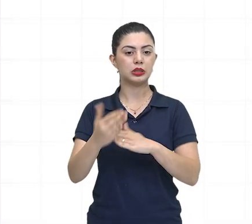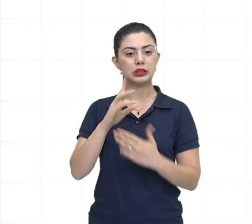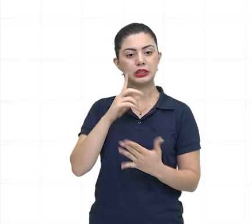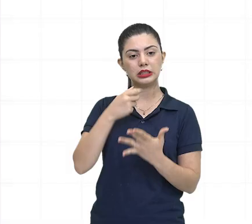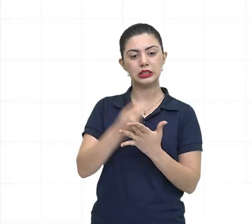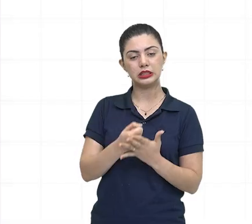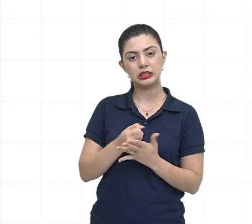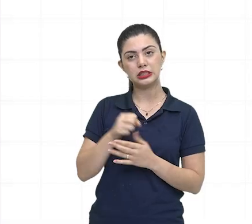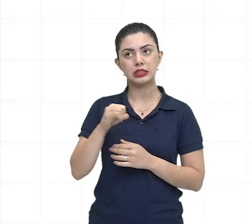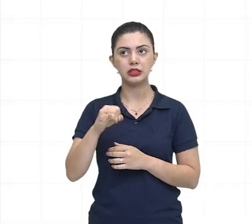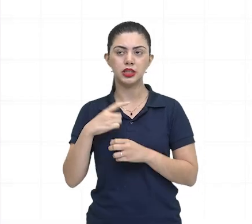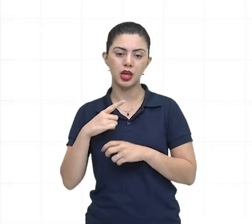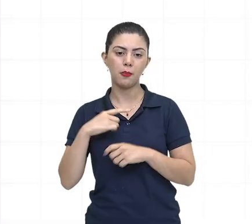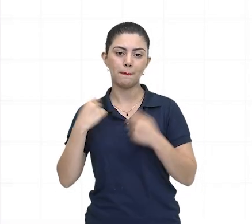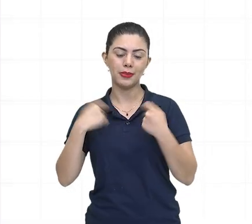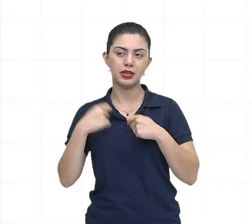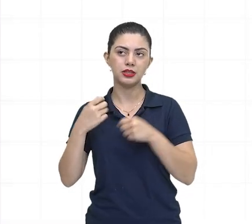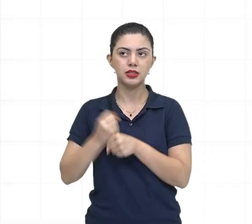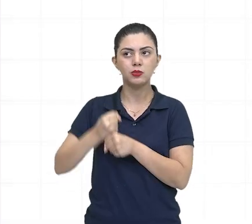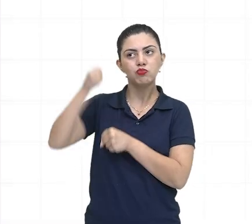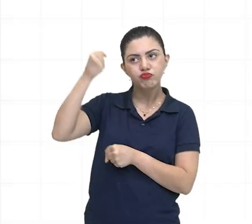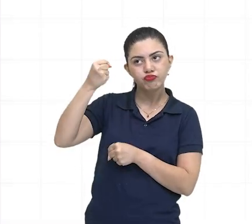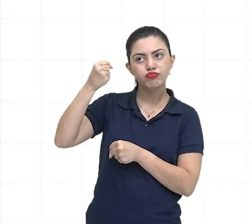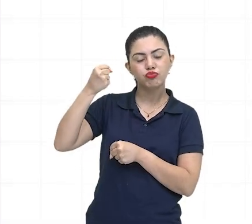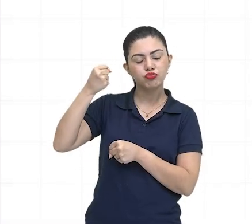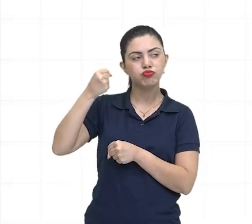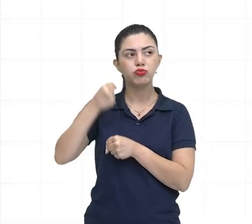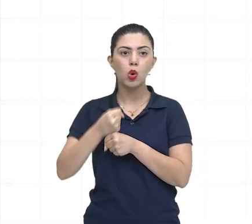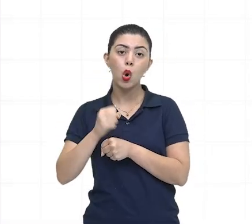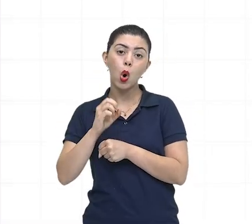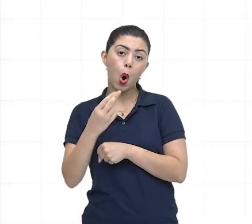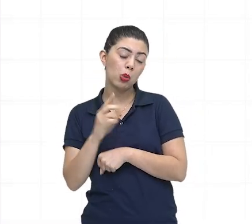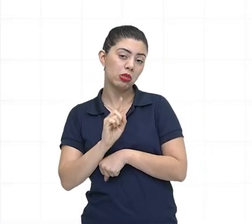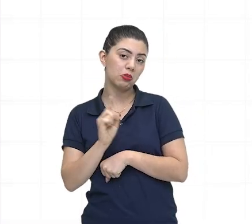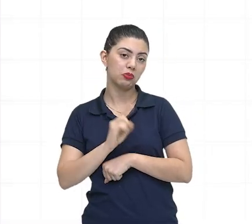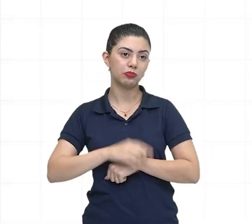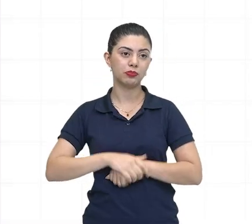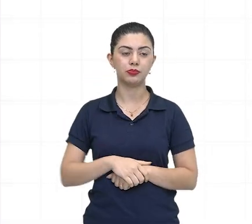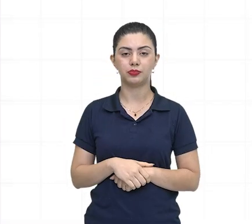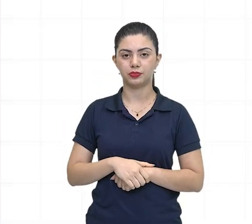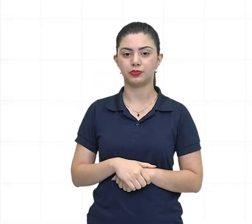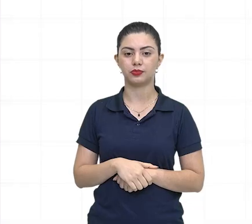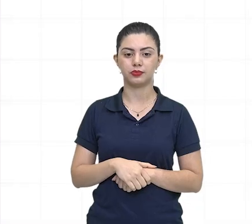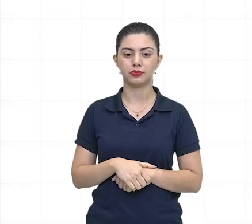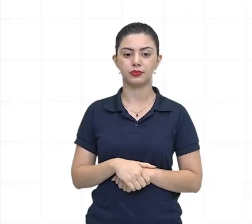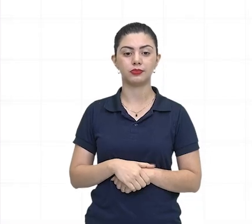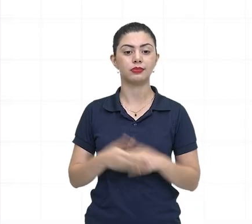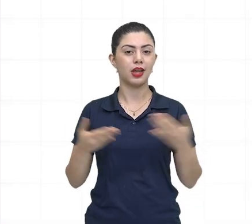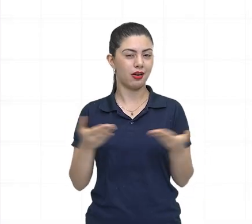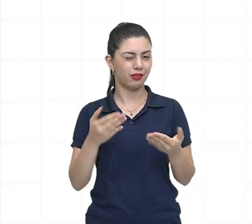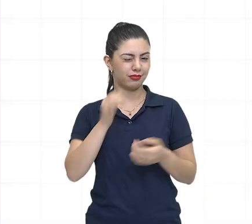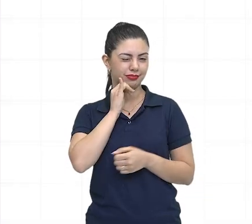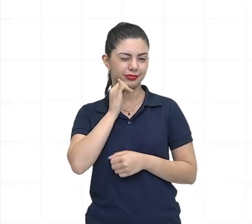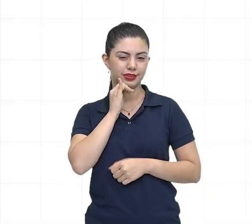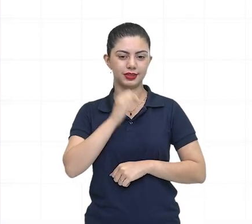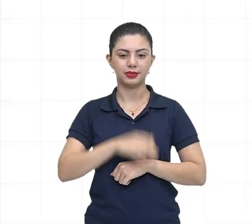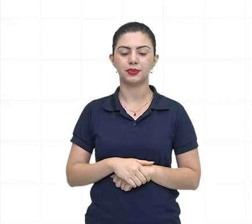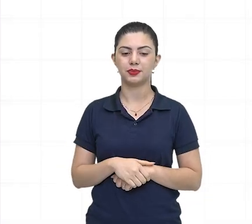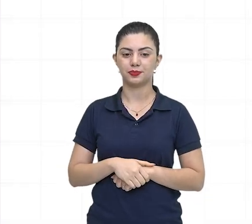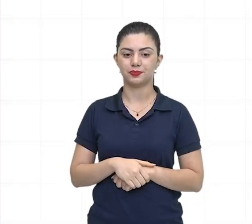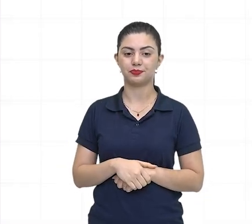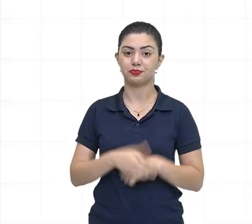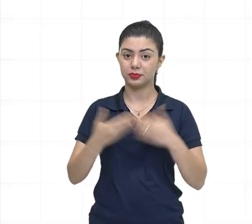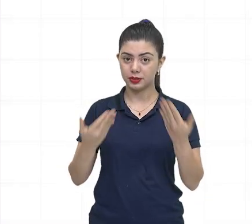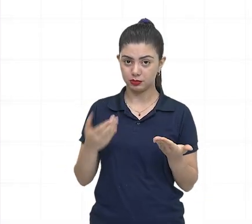decidir se você deve levar um guarda-chuva. Ora, então vamos ao exemplo, olha.